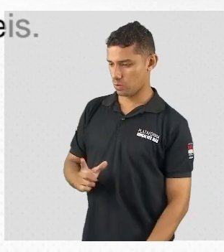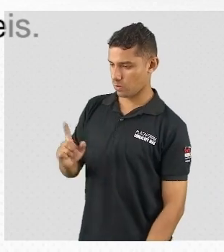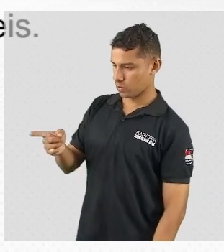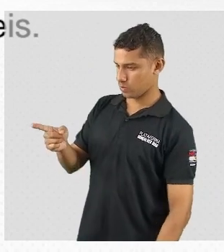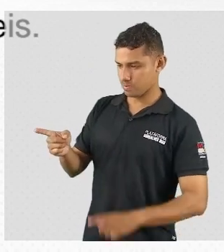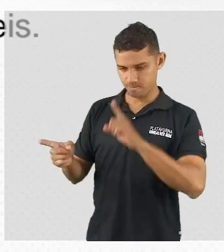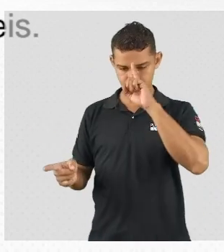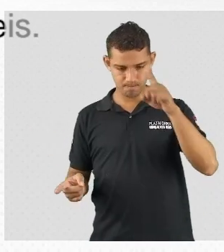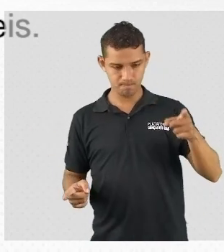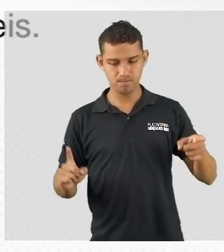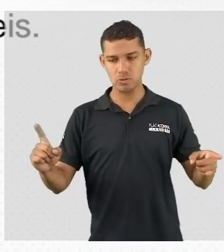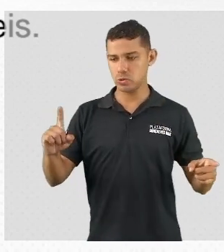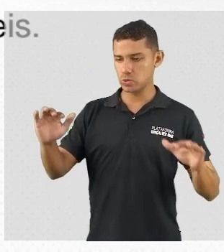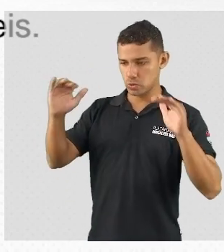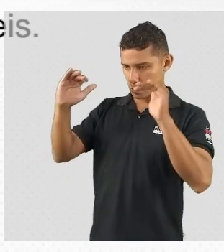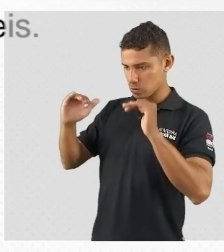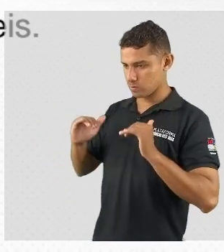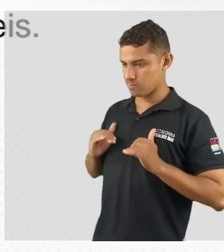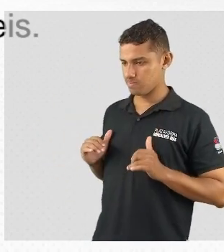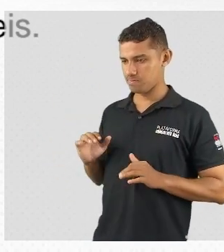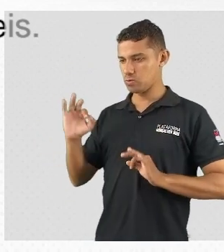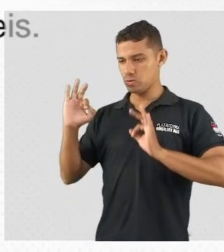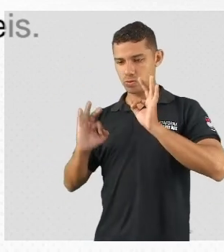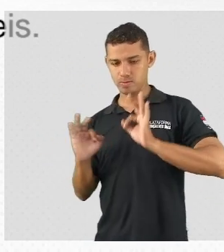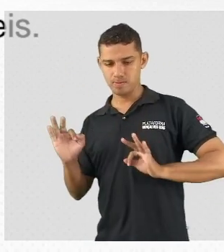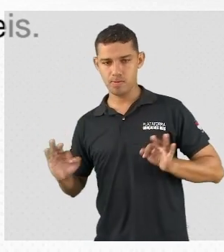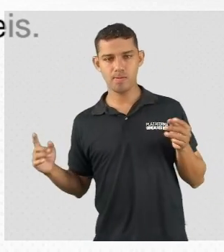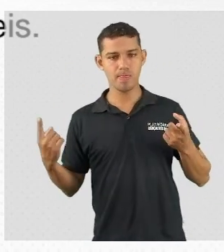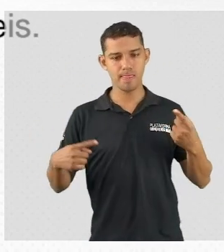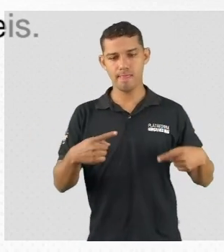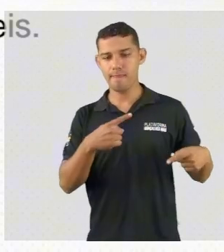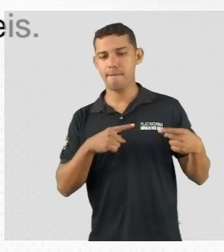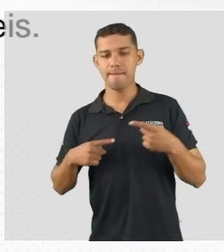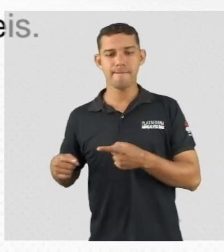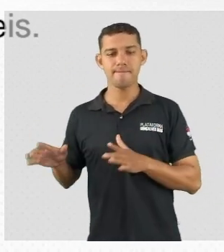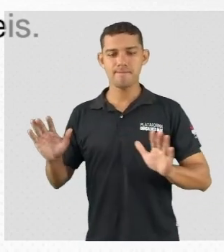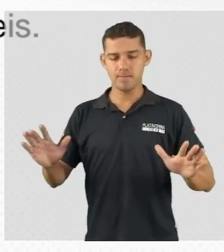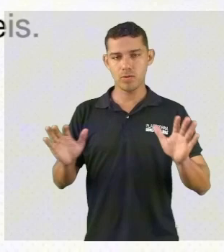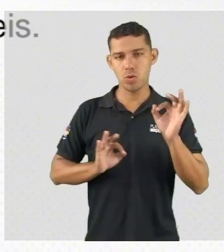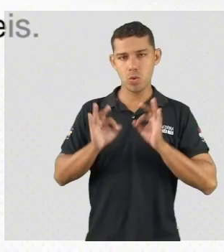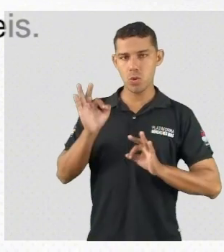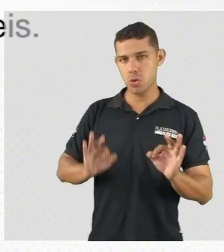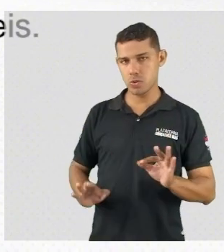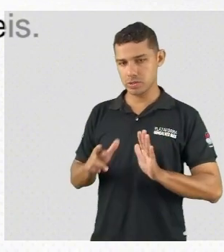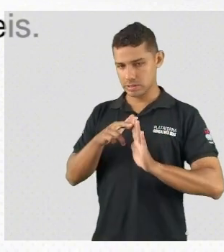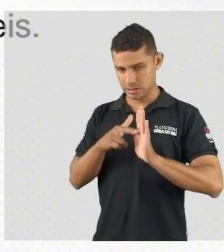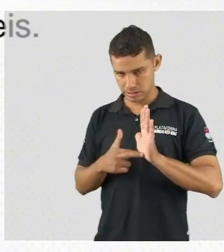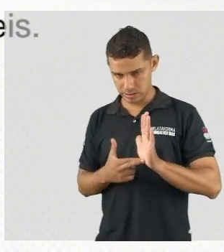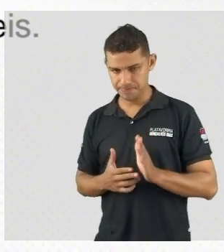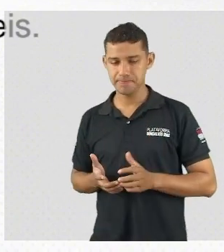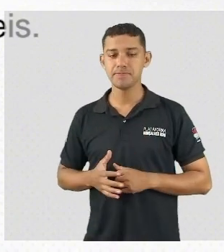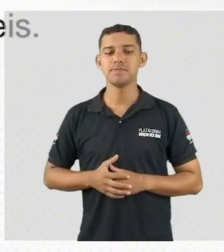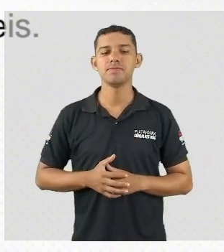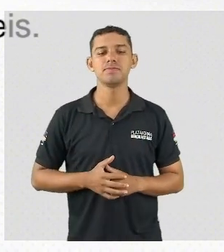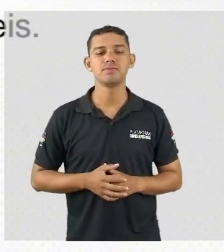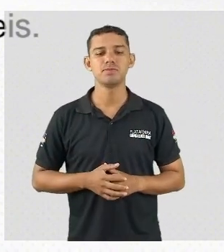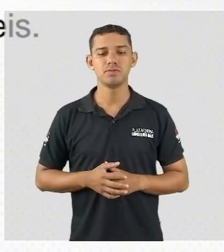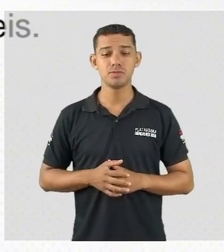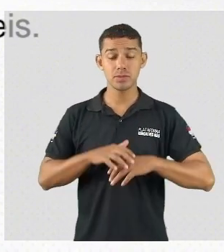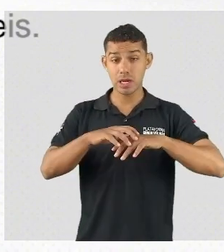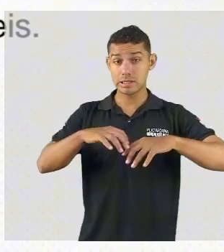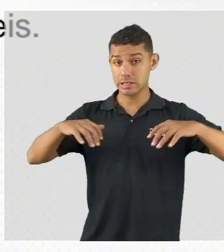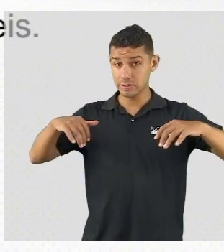vamos fazer, vamos sentar todos aqui e vamos iniciar um processo de construção dessas regras. Então é a criação do Estado, da